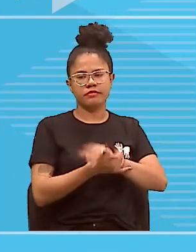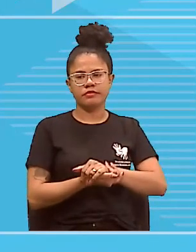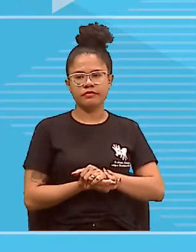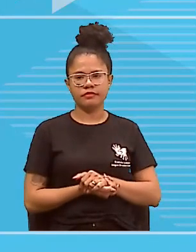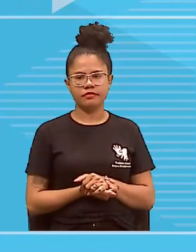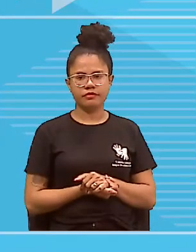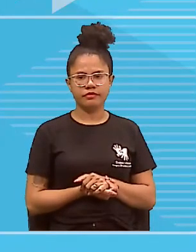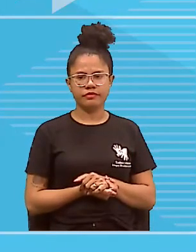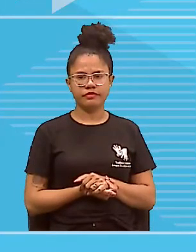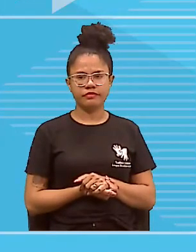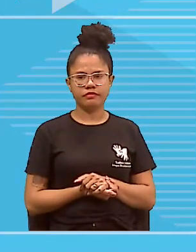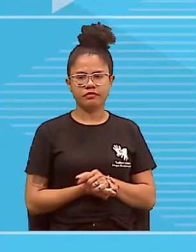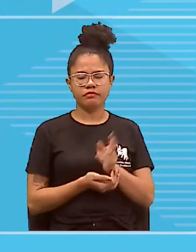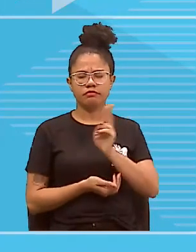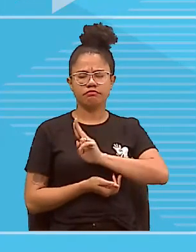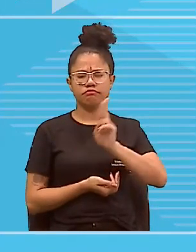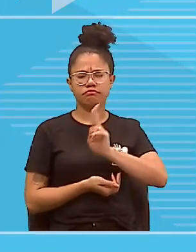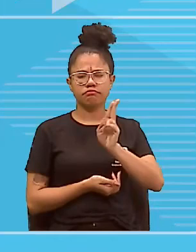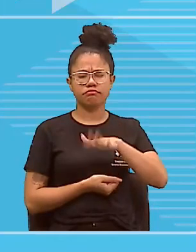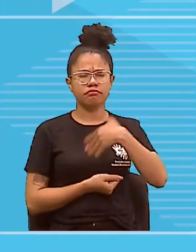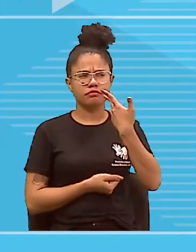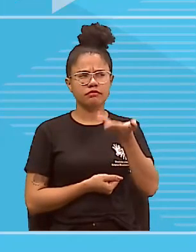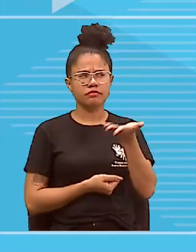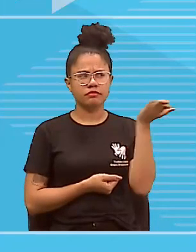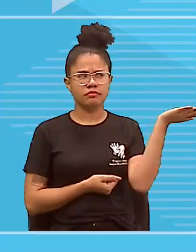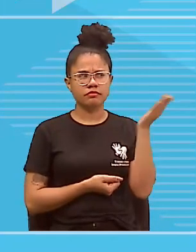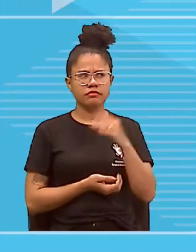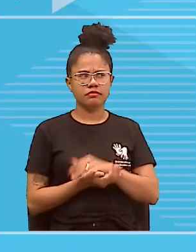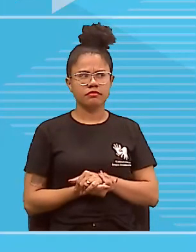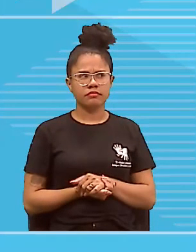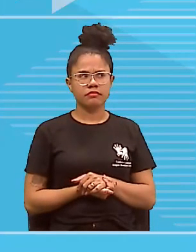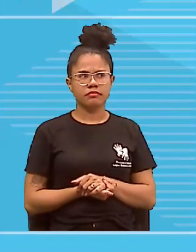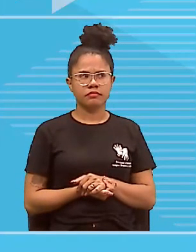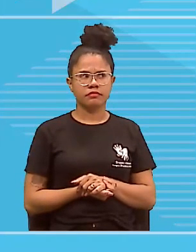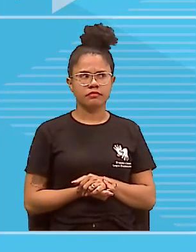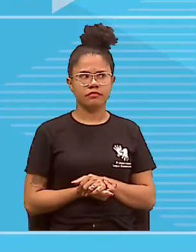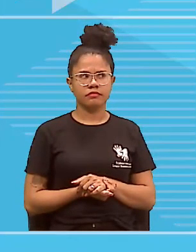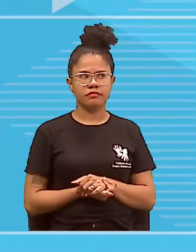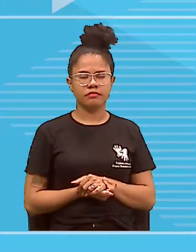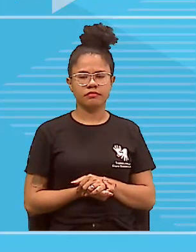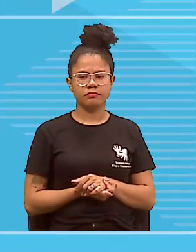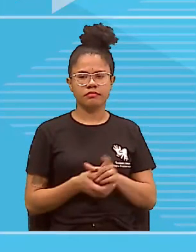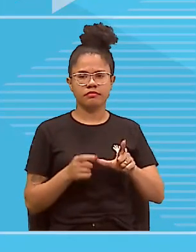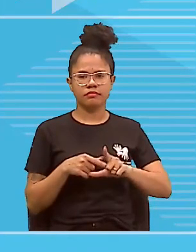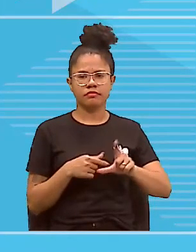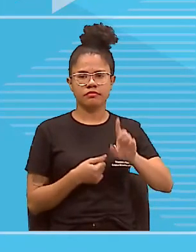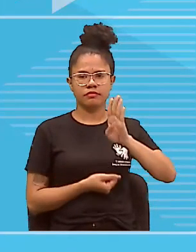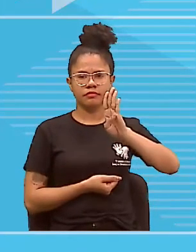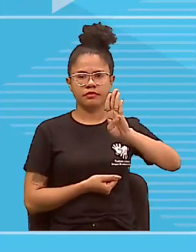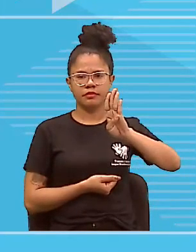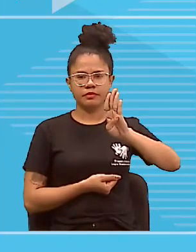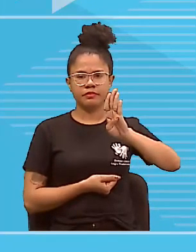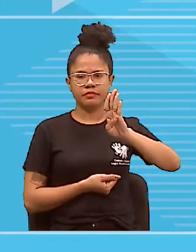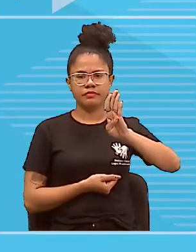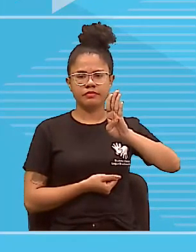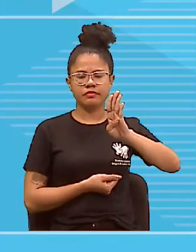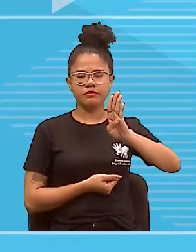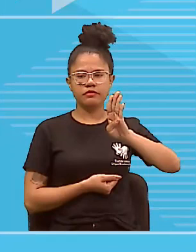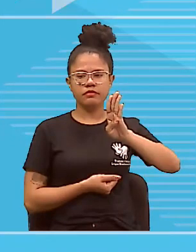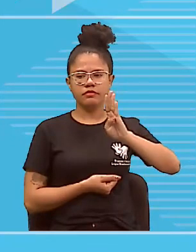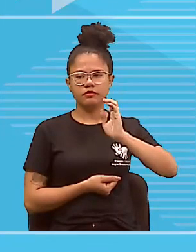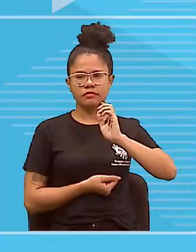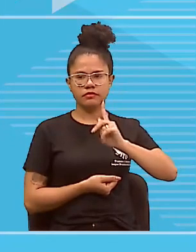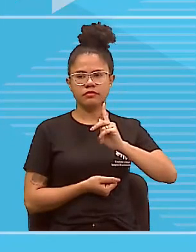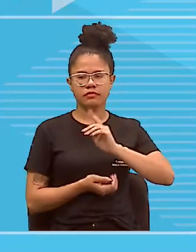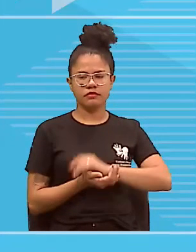ambiente esse fenômeno só pode ser o fenômeno da de fração também beleza